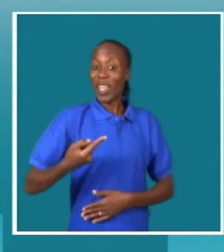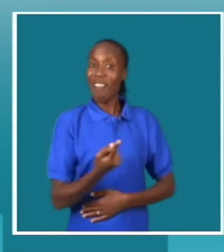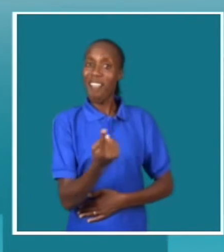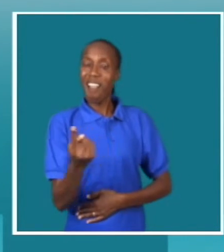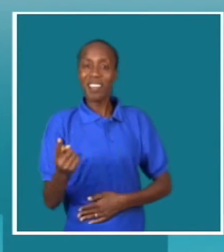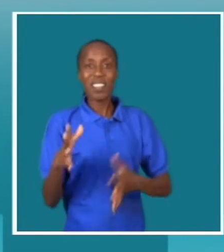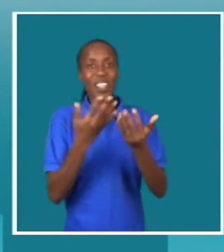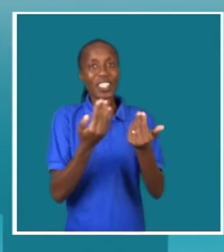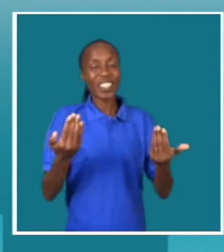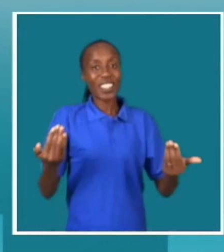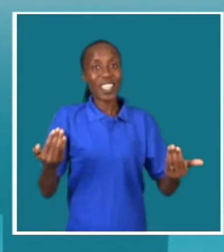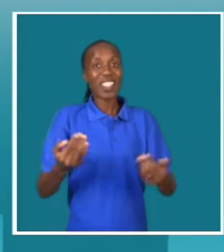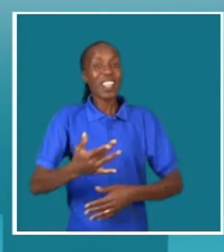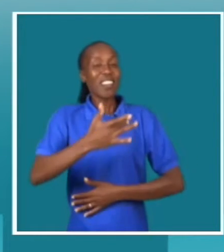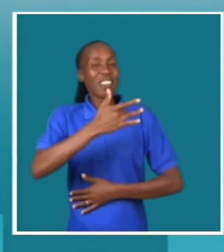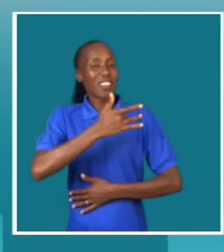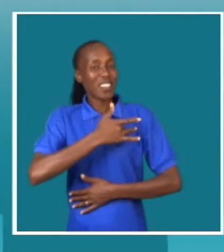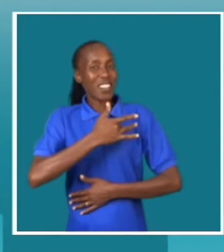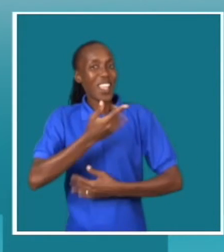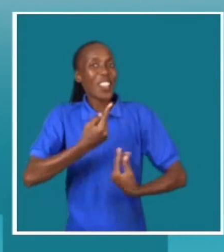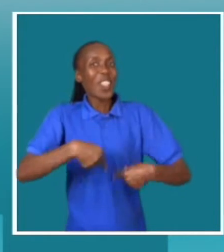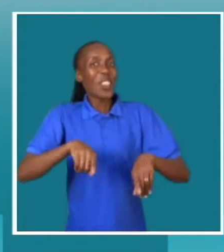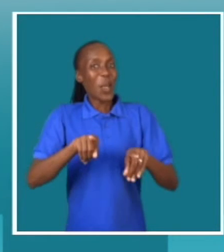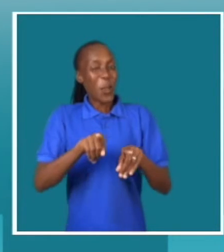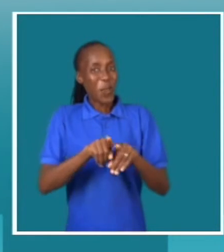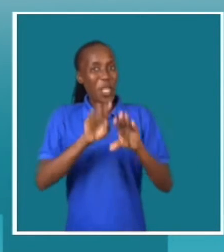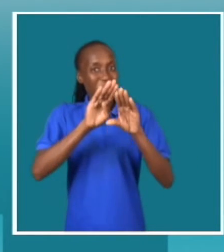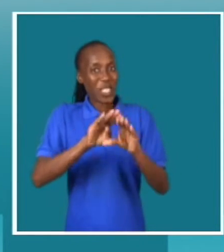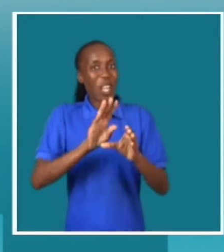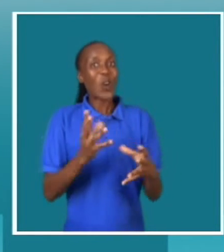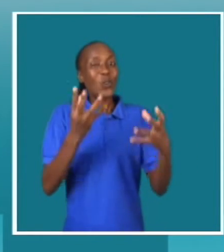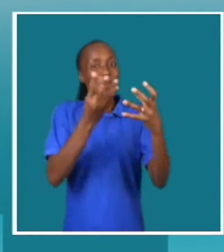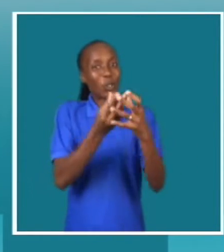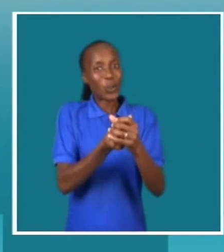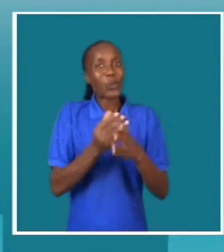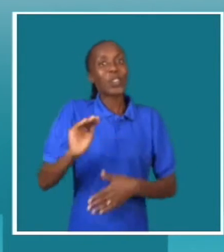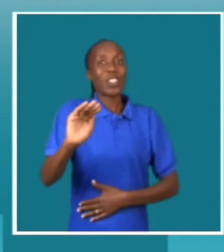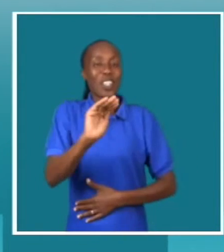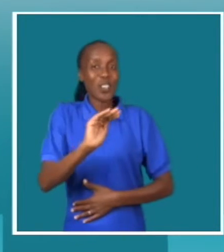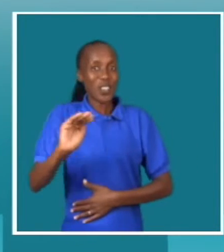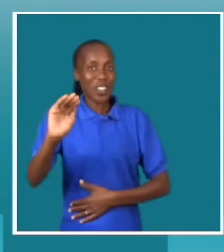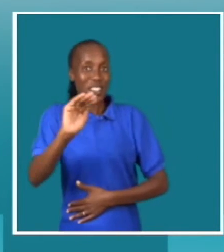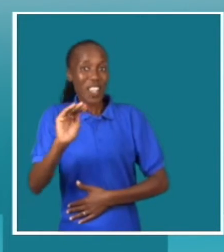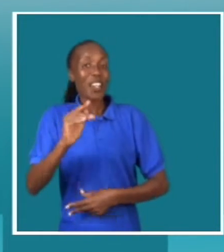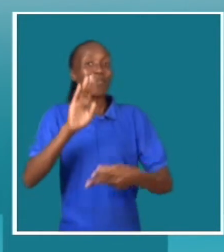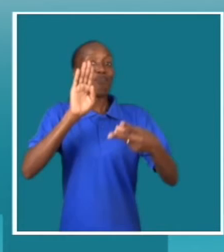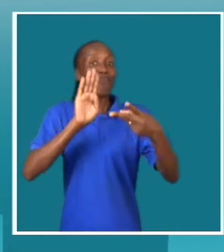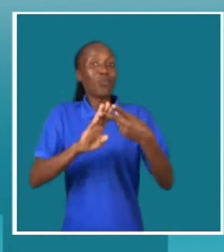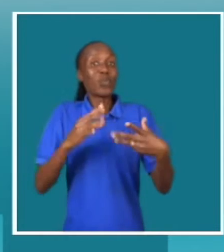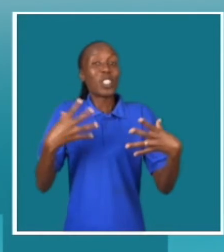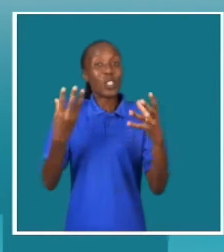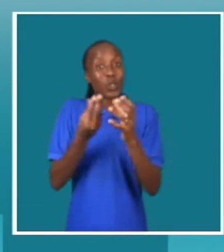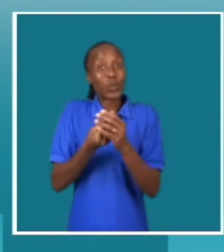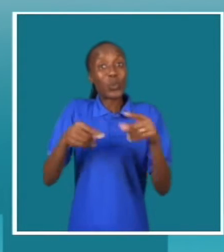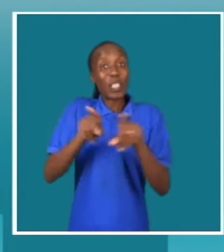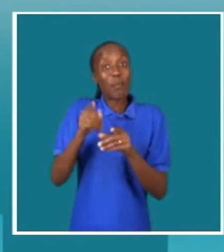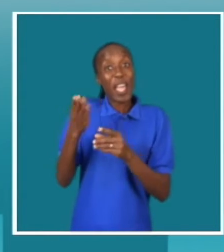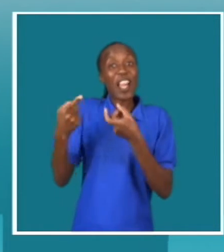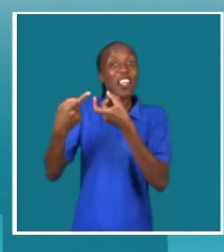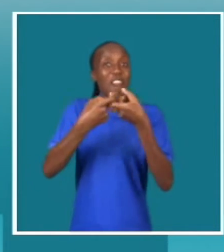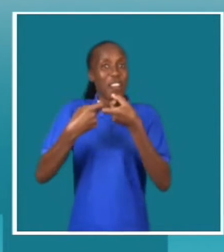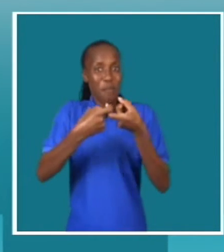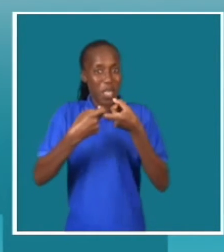muito bonito. Por quê? Porque essas crianças se sentem também como parte da sociedade. E